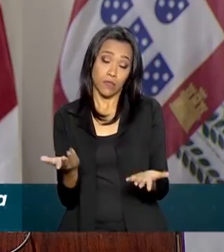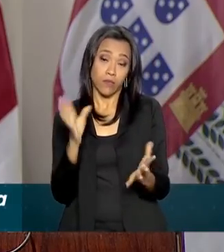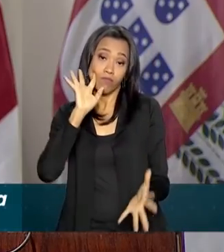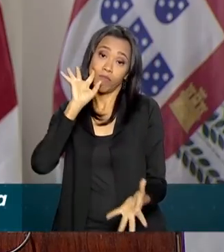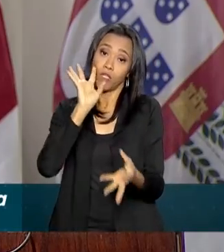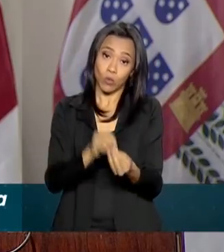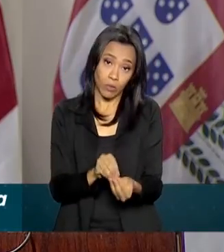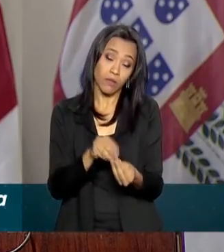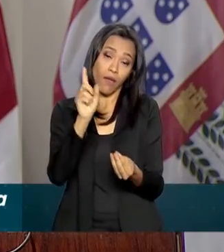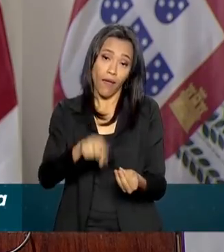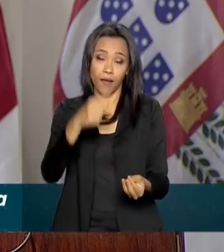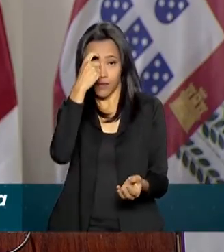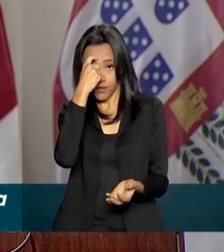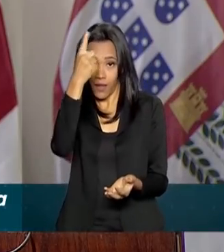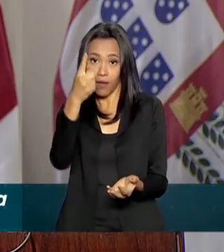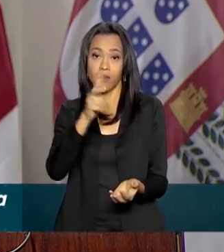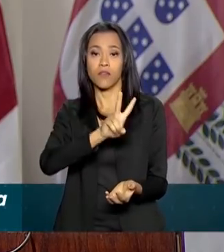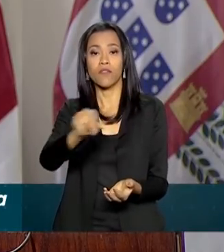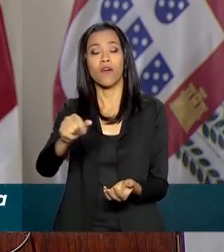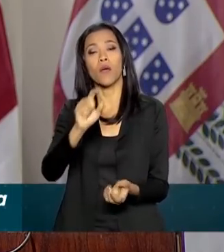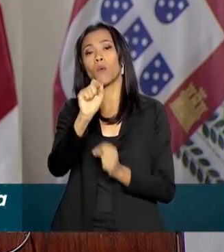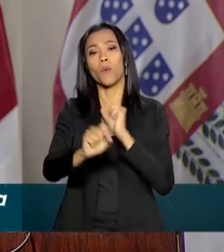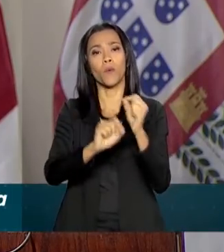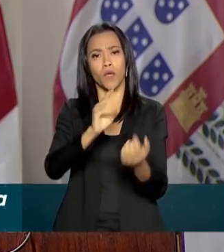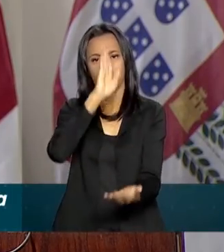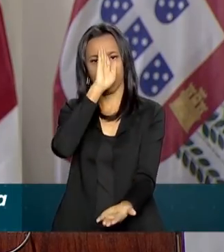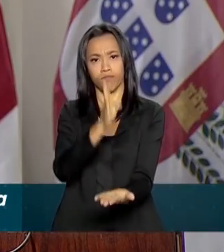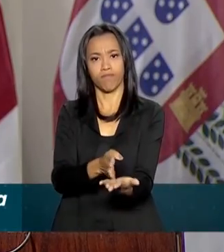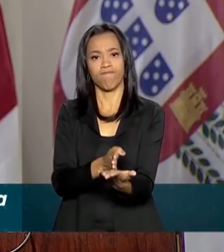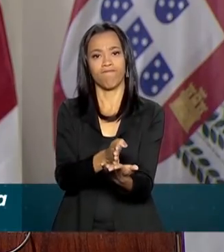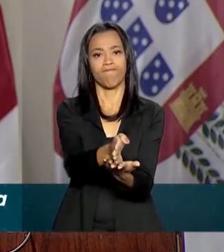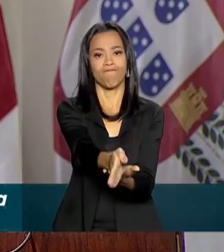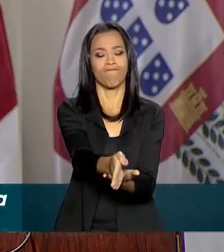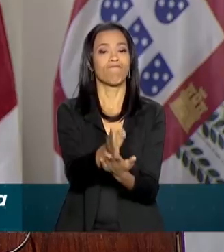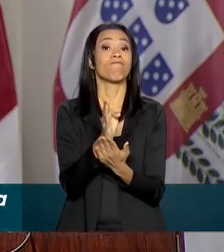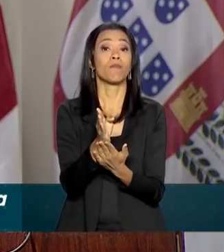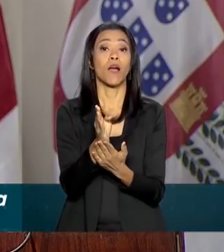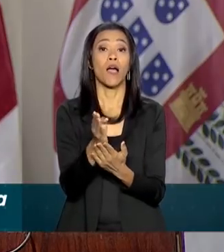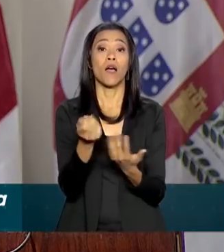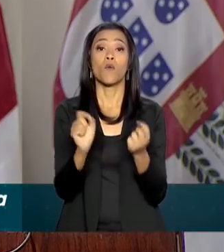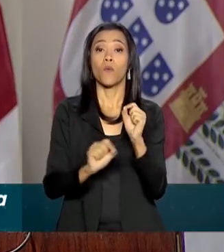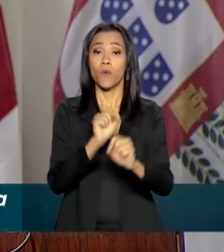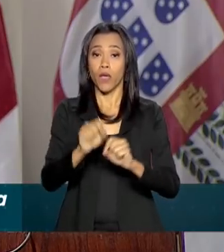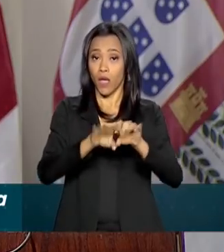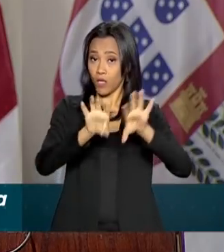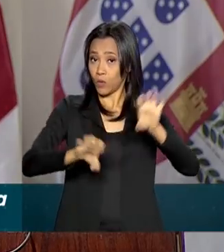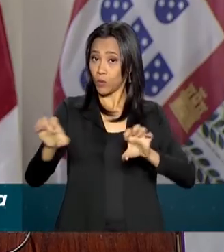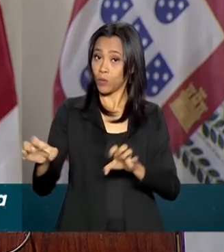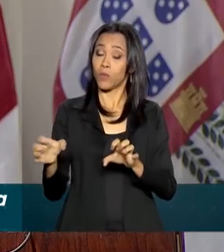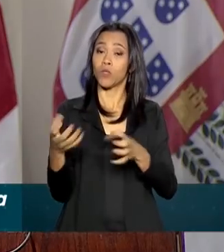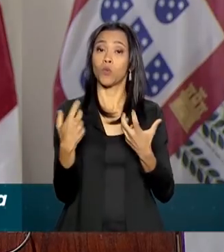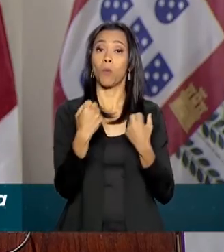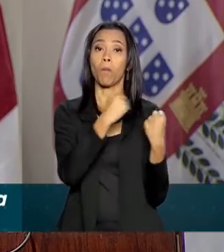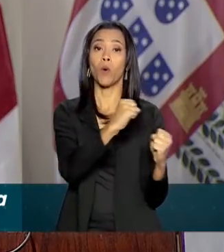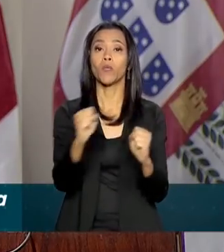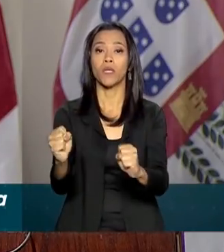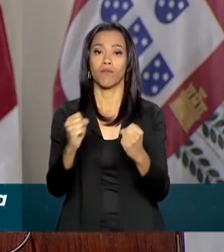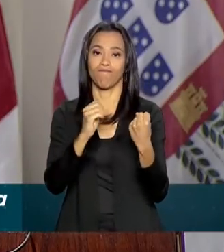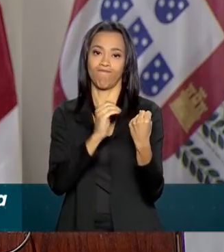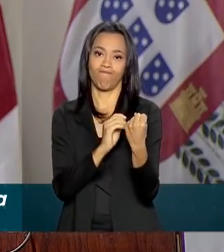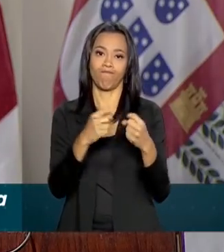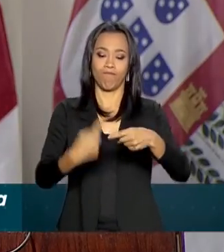são as idéias que determinaram a estrutura do poder político e econômico no futuro tenho